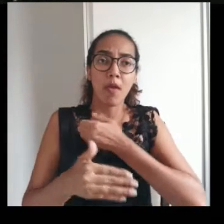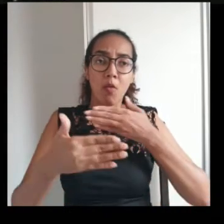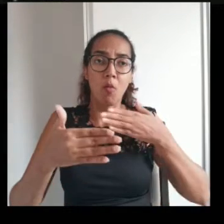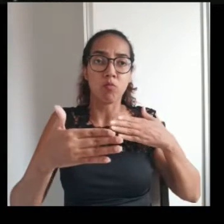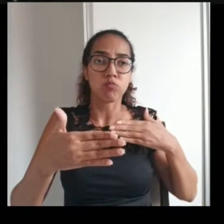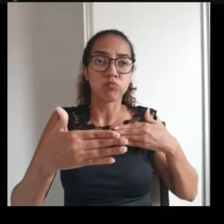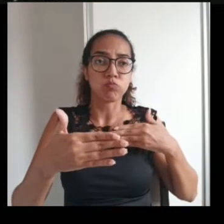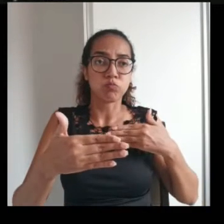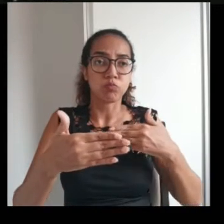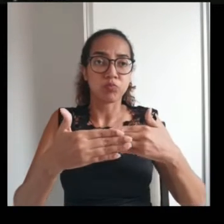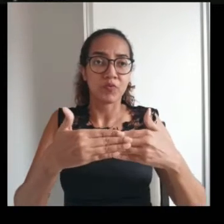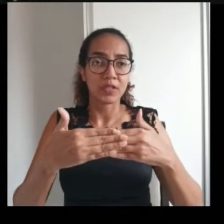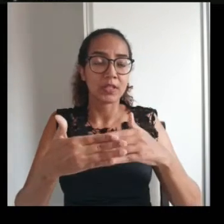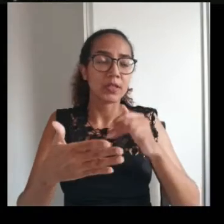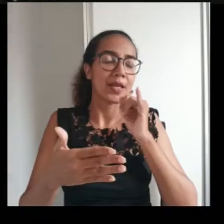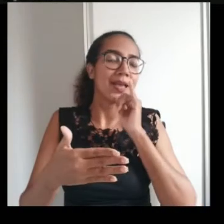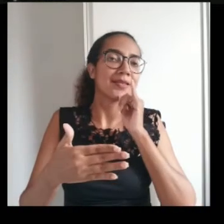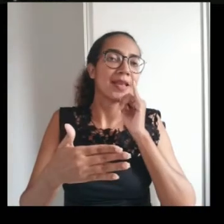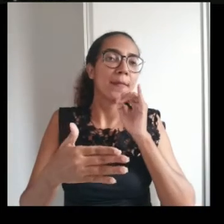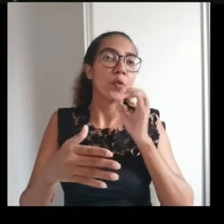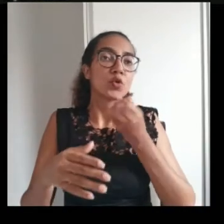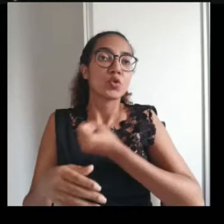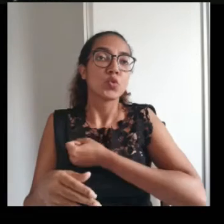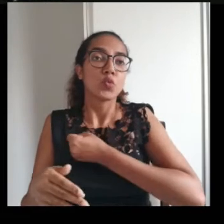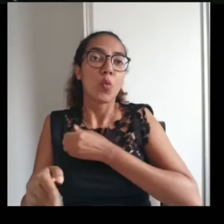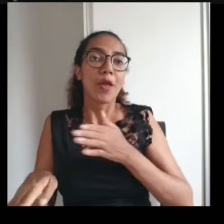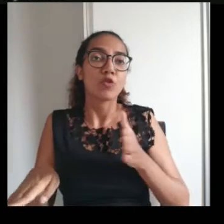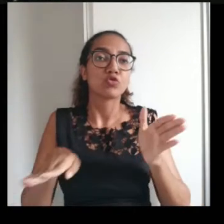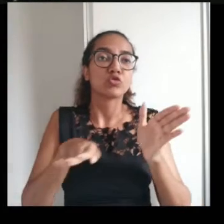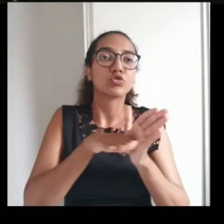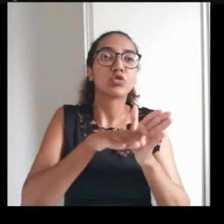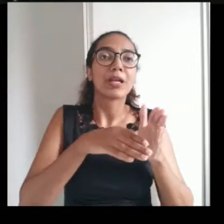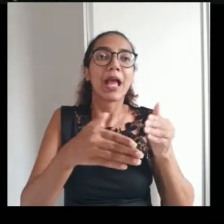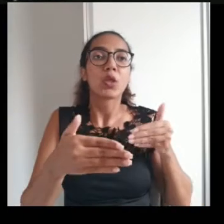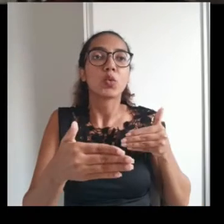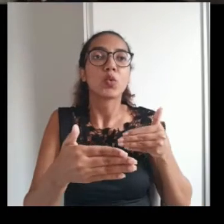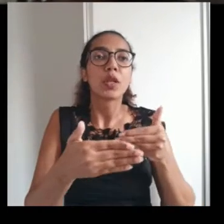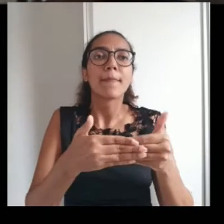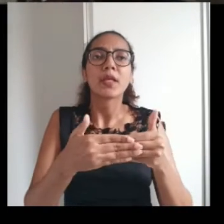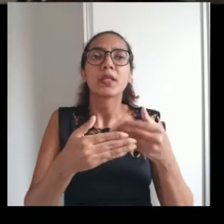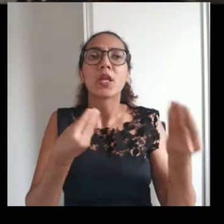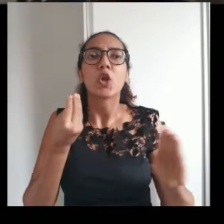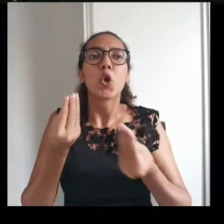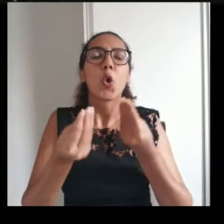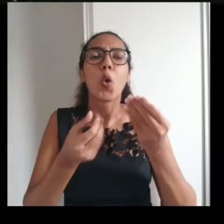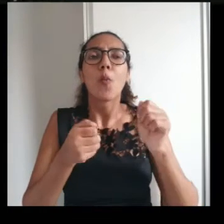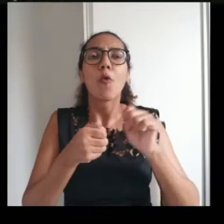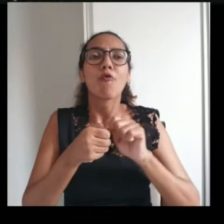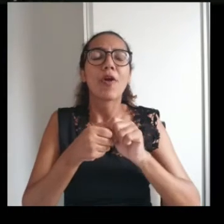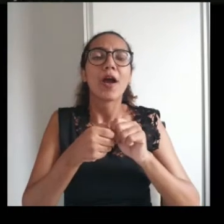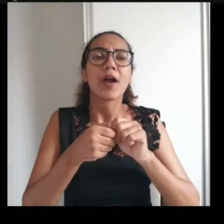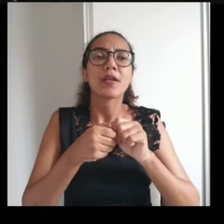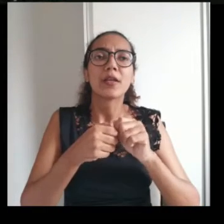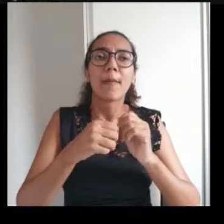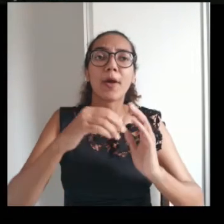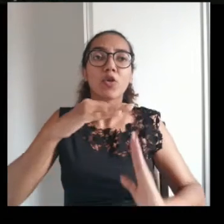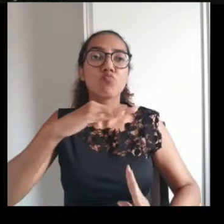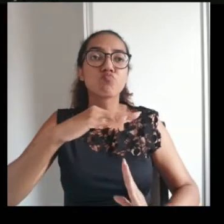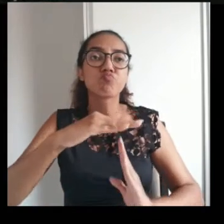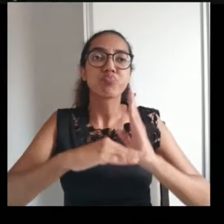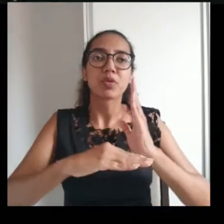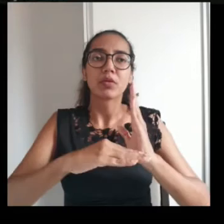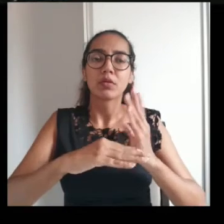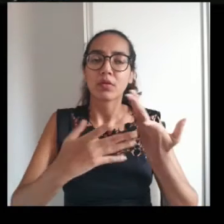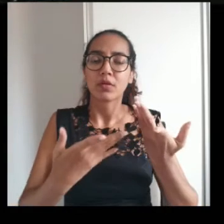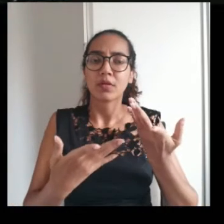esse teto chegar no limite, como a gente faria para poder extrapolar ele? Veja, Sem a gente ter, mesmo sem a gente